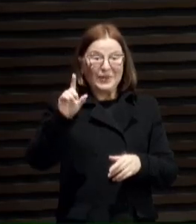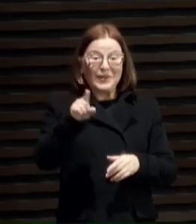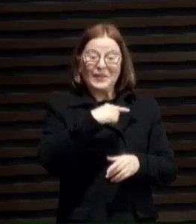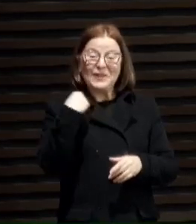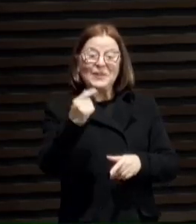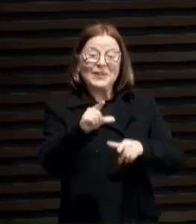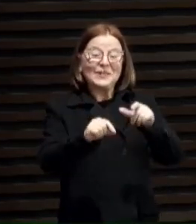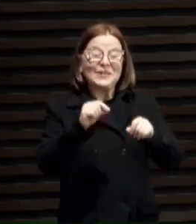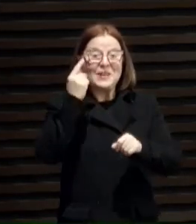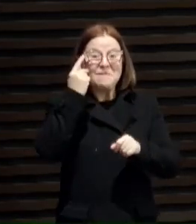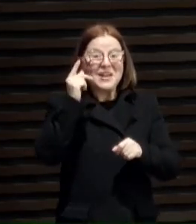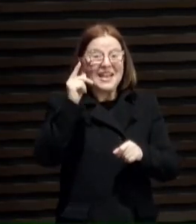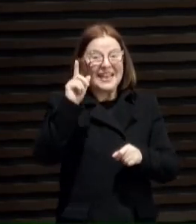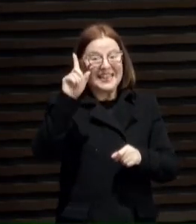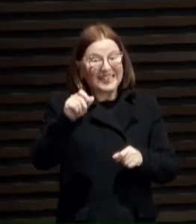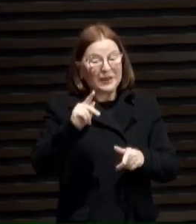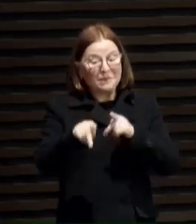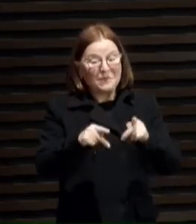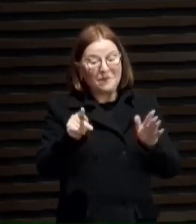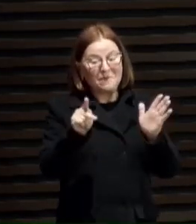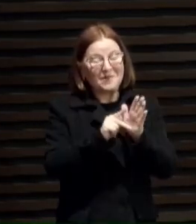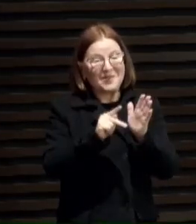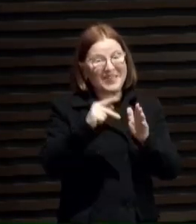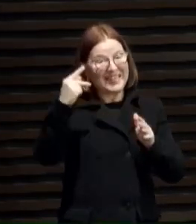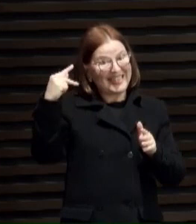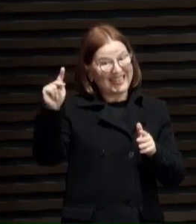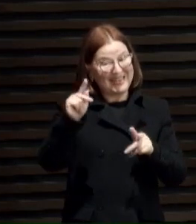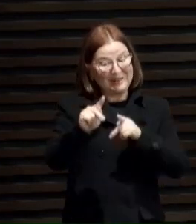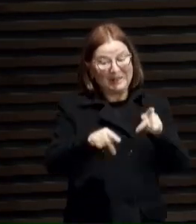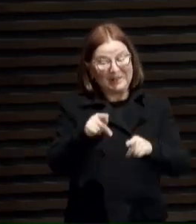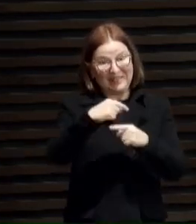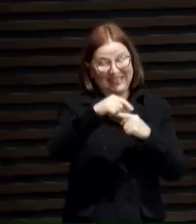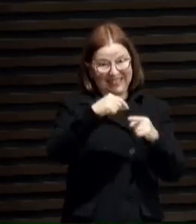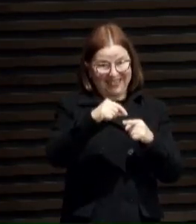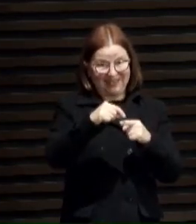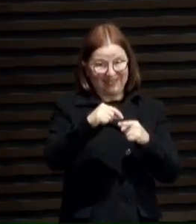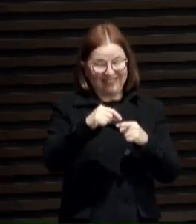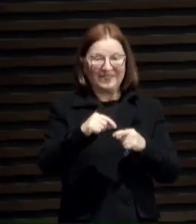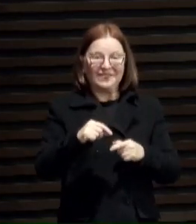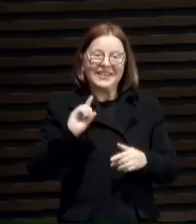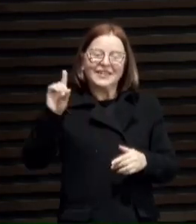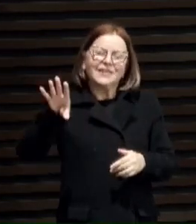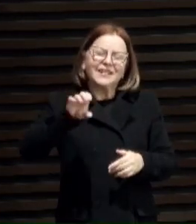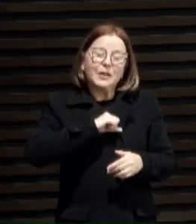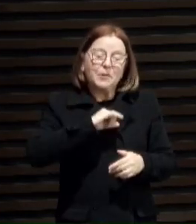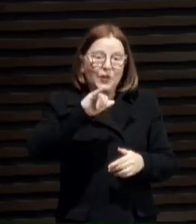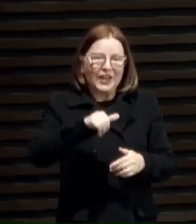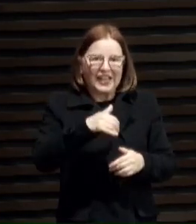povo santo, porque por isso Ele amou Jacó, como diz o texto lá no capítulo